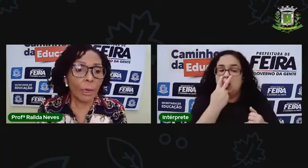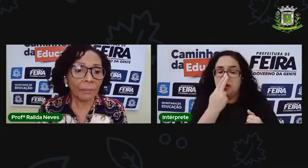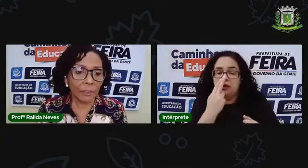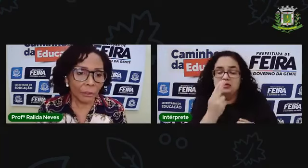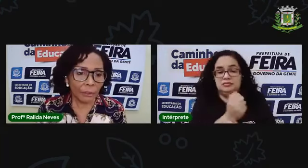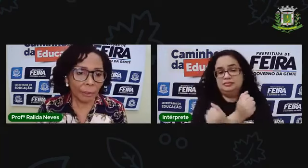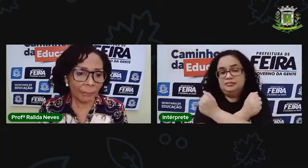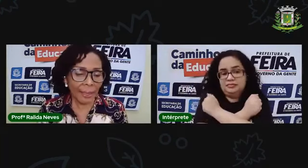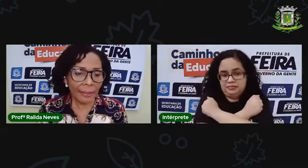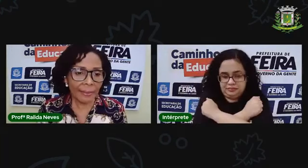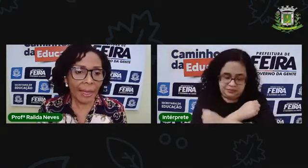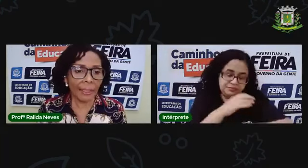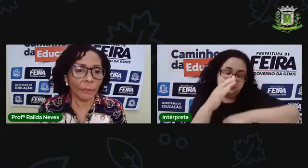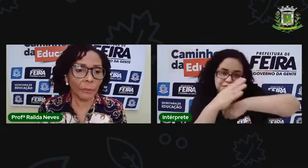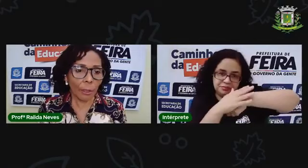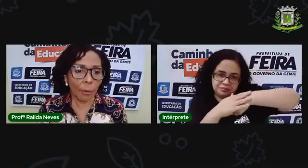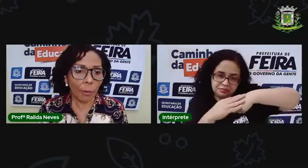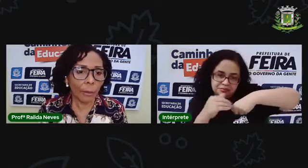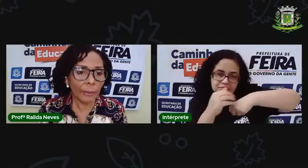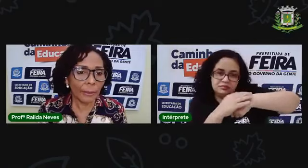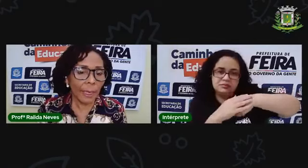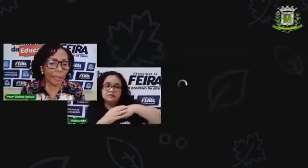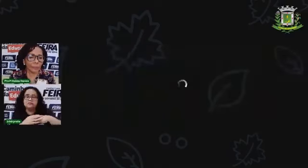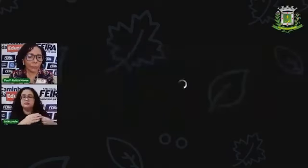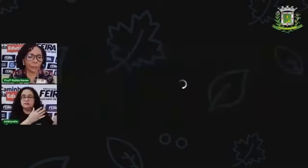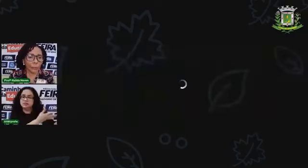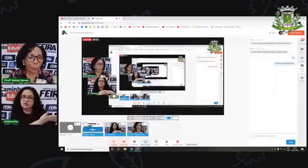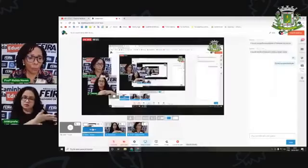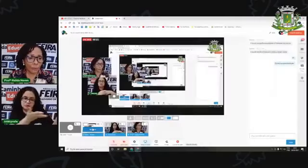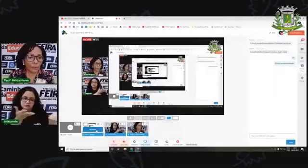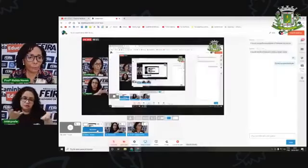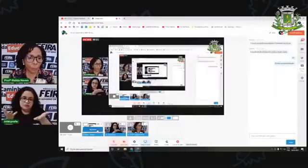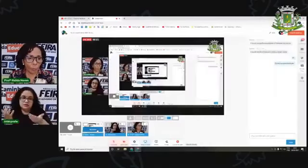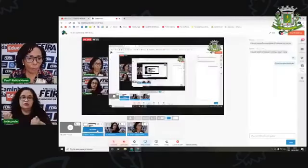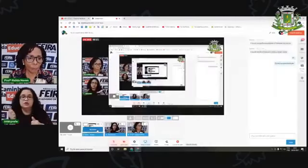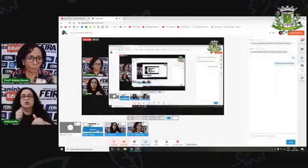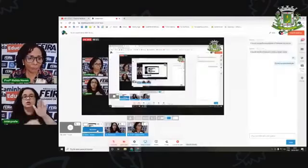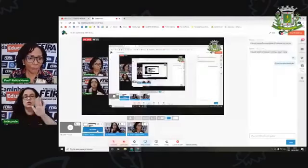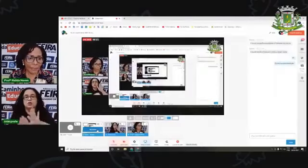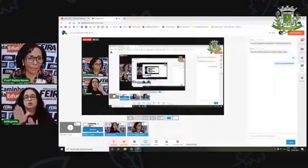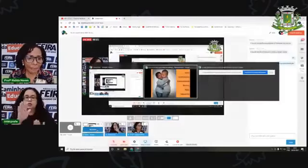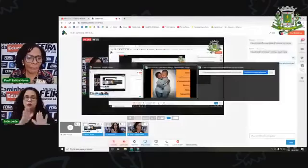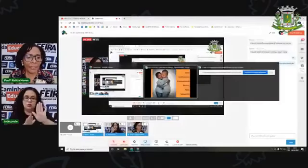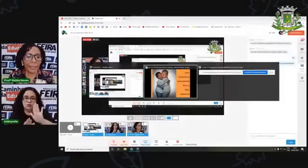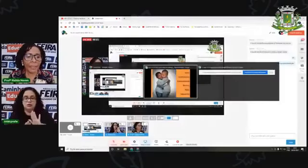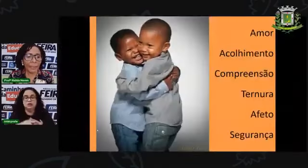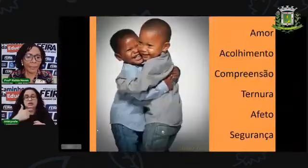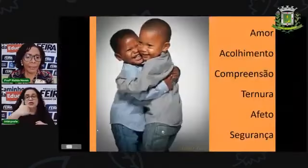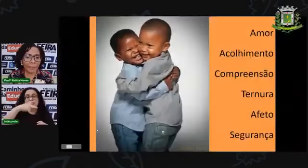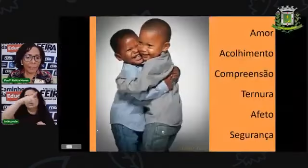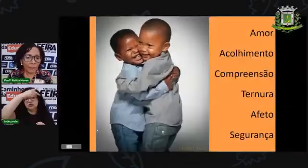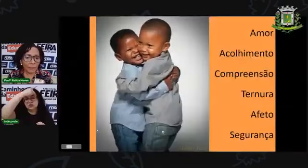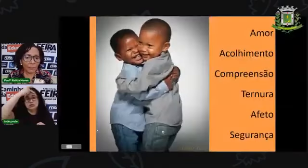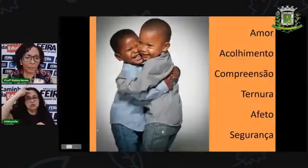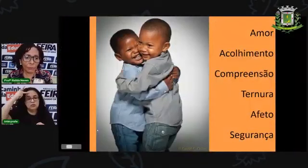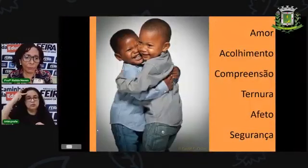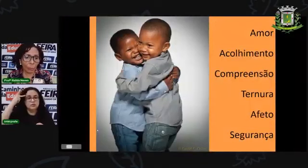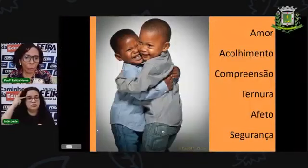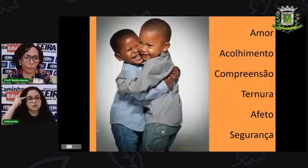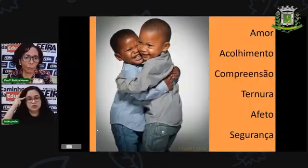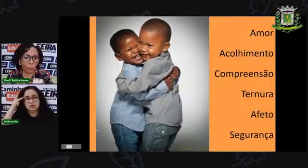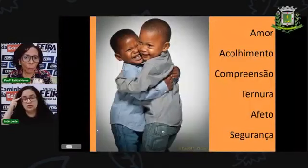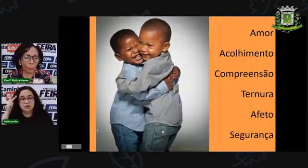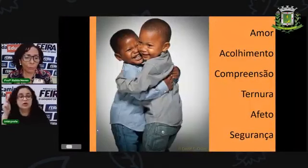diz que quando a gente abraça, a gente acolhe, a gente cuida do outro, não é? E na medida que a